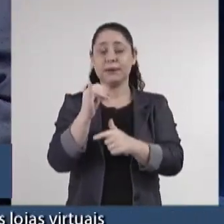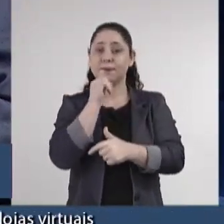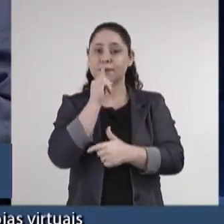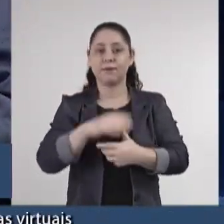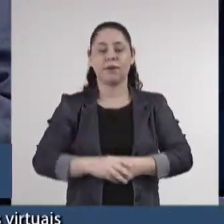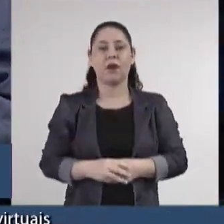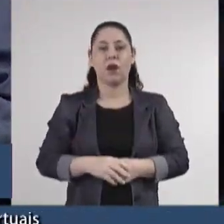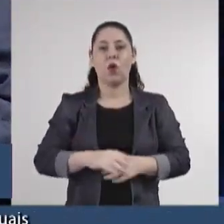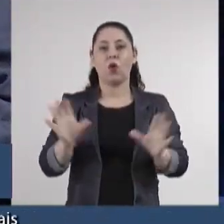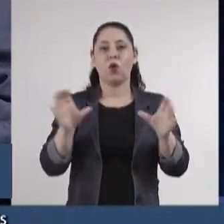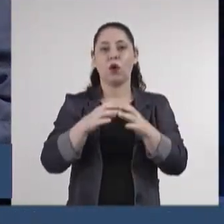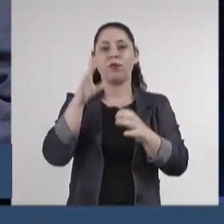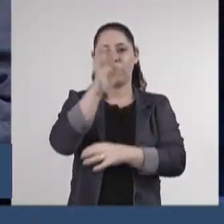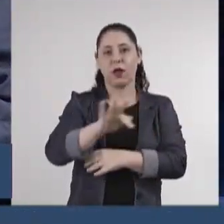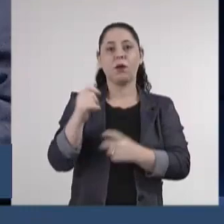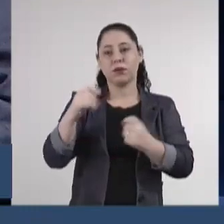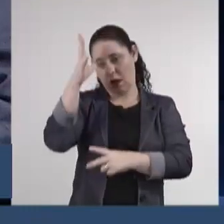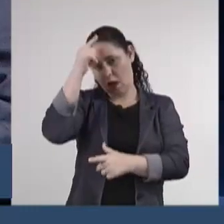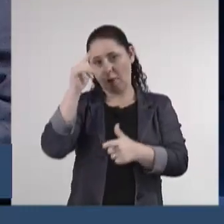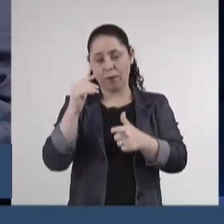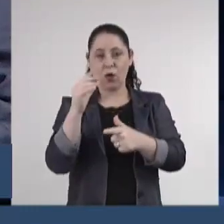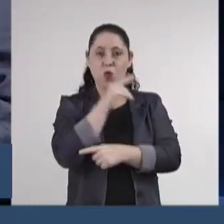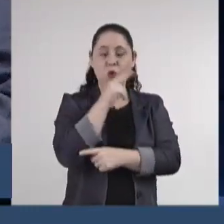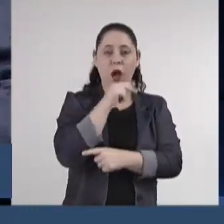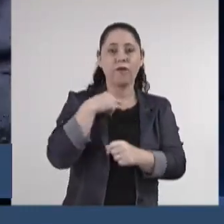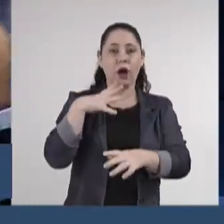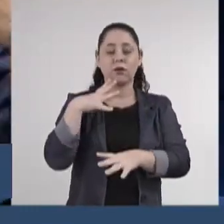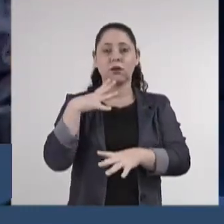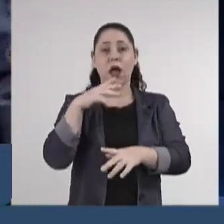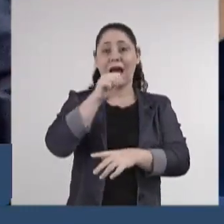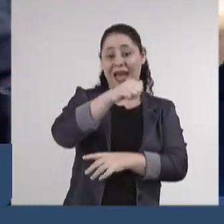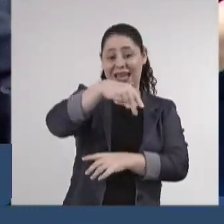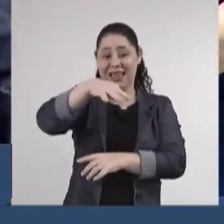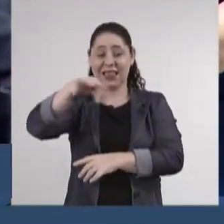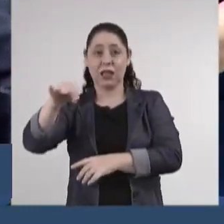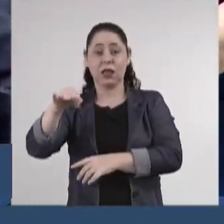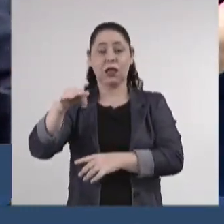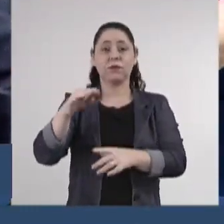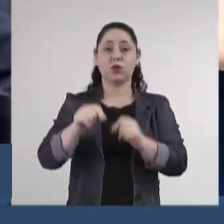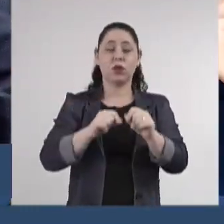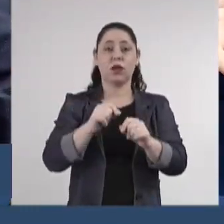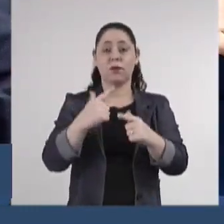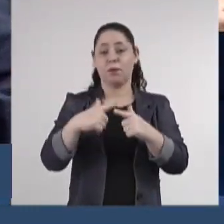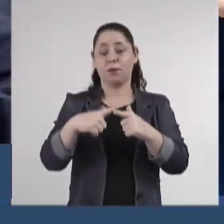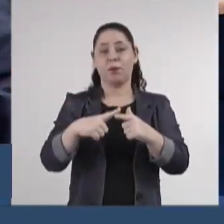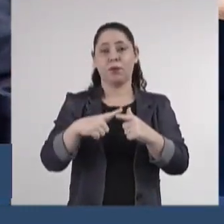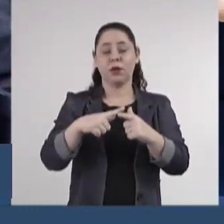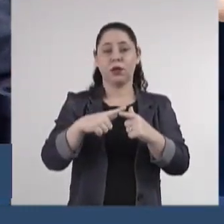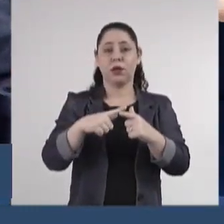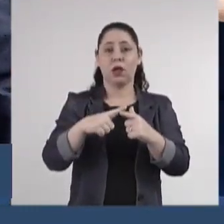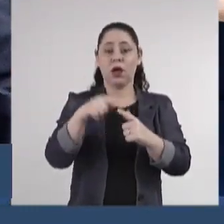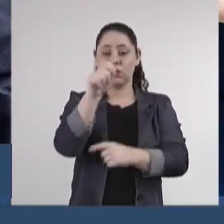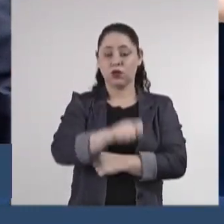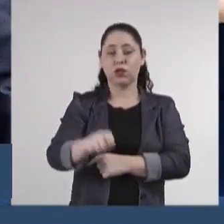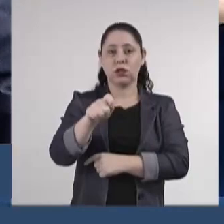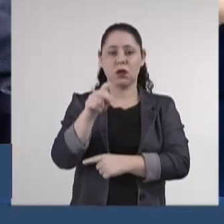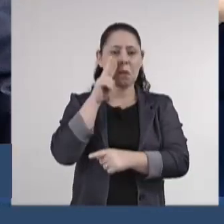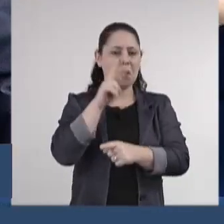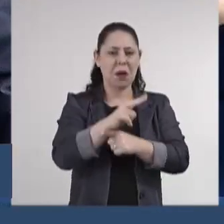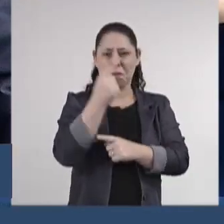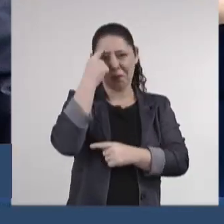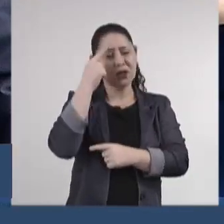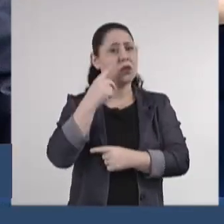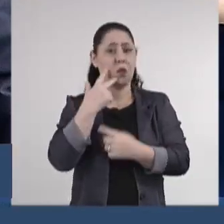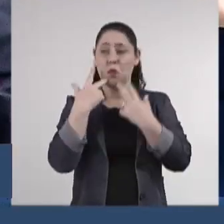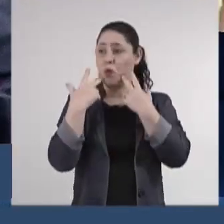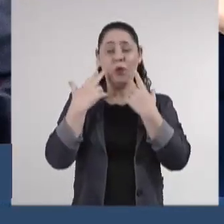desse jeito, a bancada federal tem que tomar providência, é urgente. Fazer a intervenção na ANTT, porque a agência de regulação acha que isso é